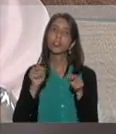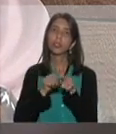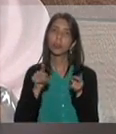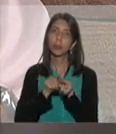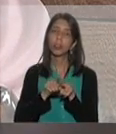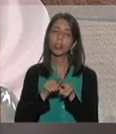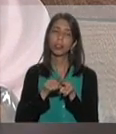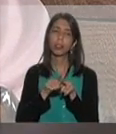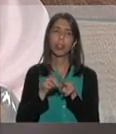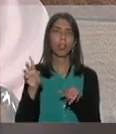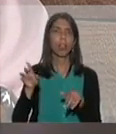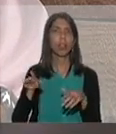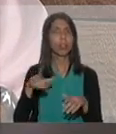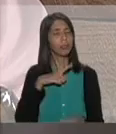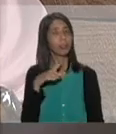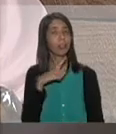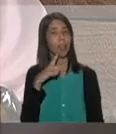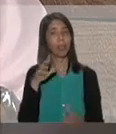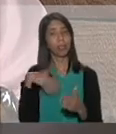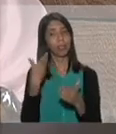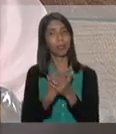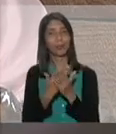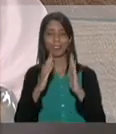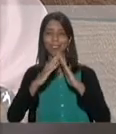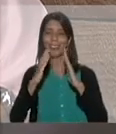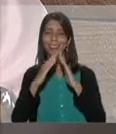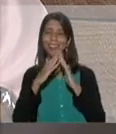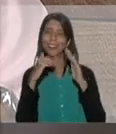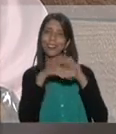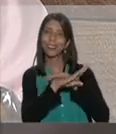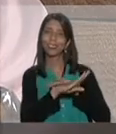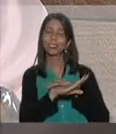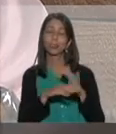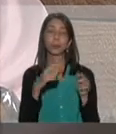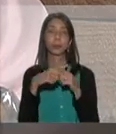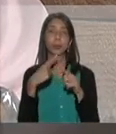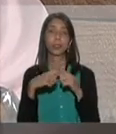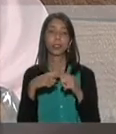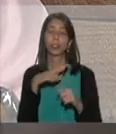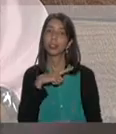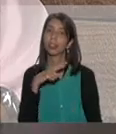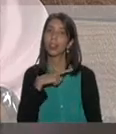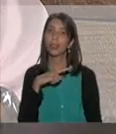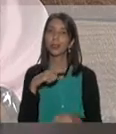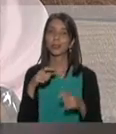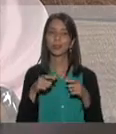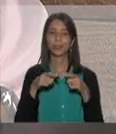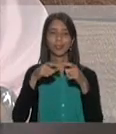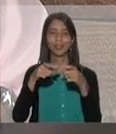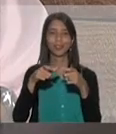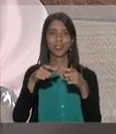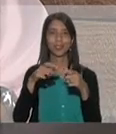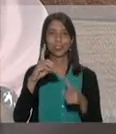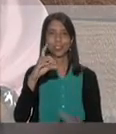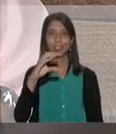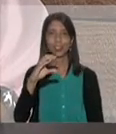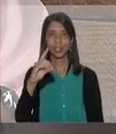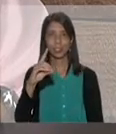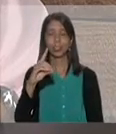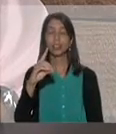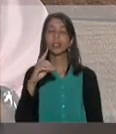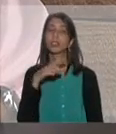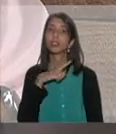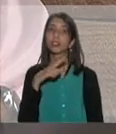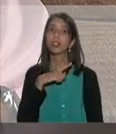eu fiz lá também uma cena, e eu tenho até essa cena em casa, porque eu tenho em CD, né?